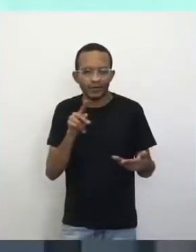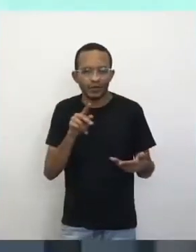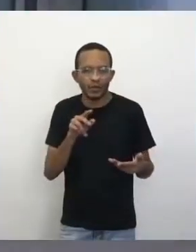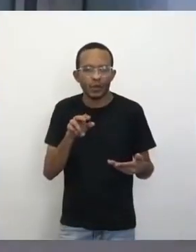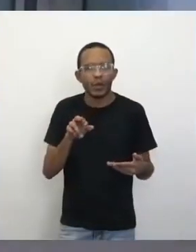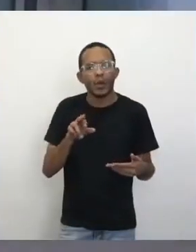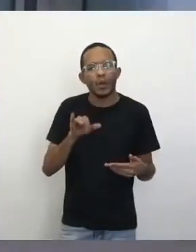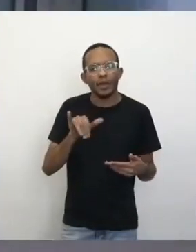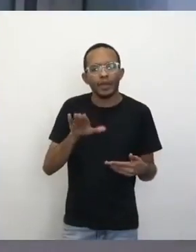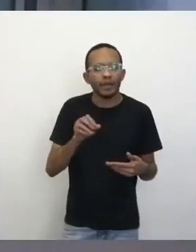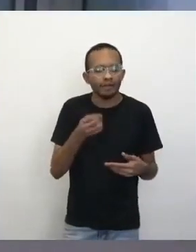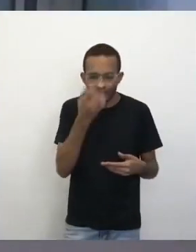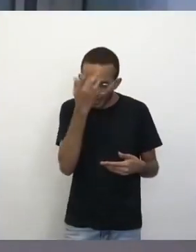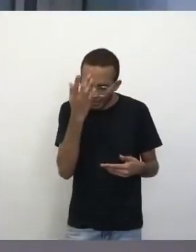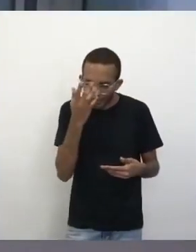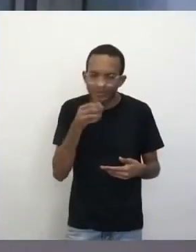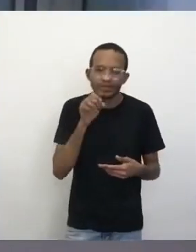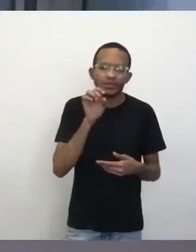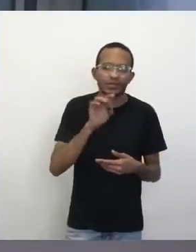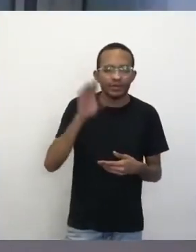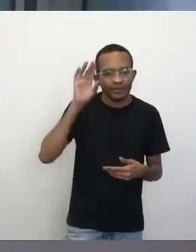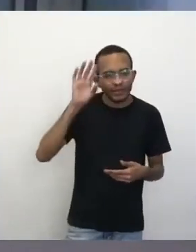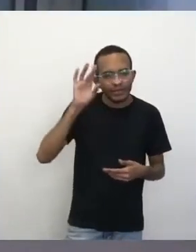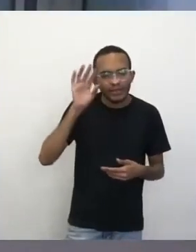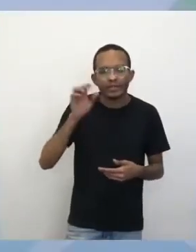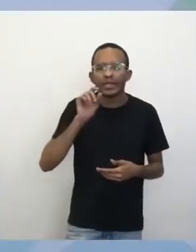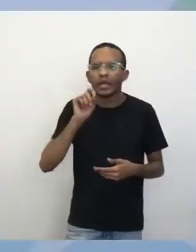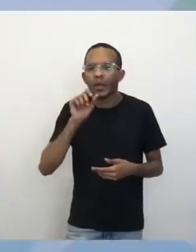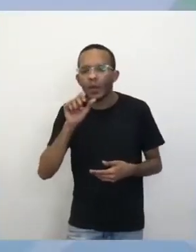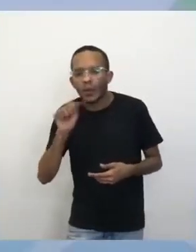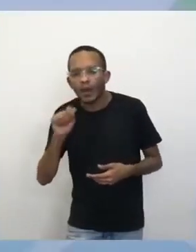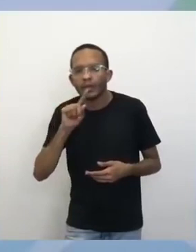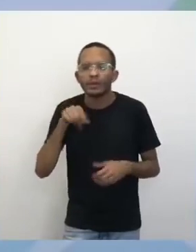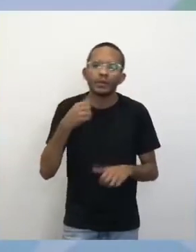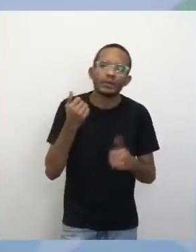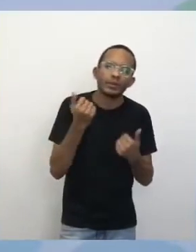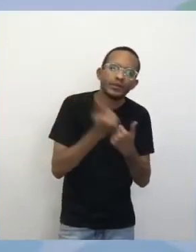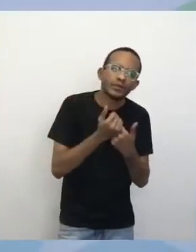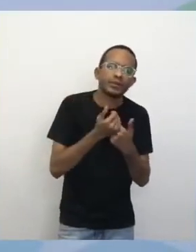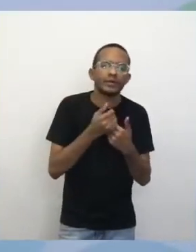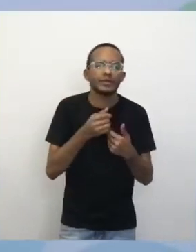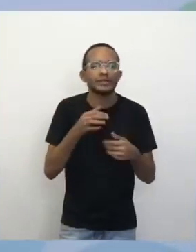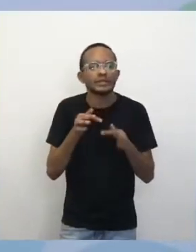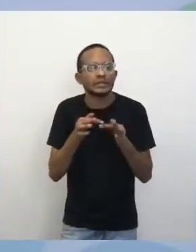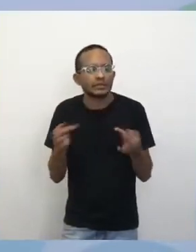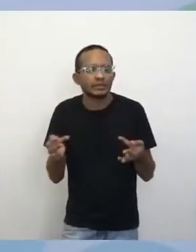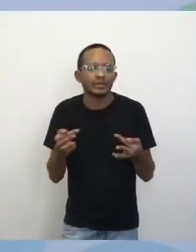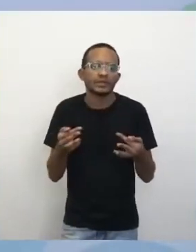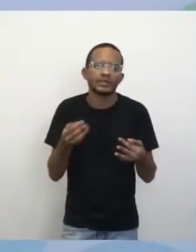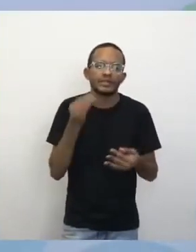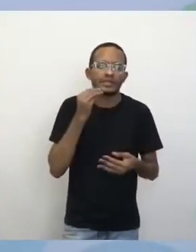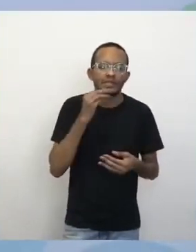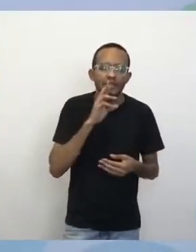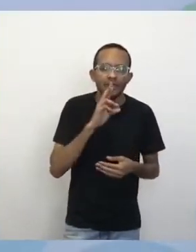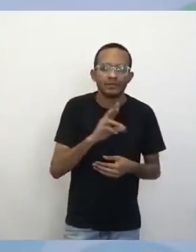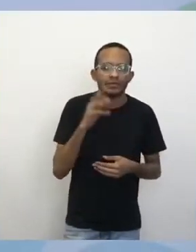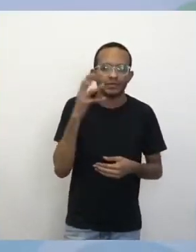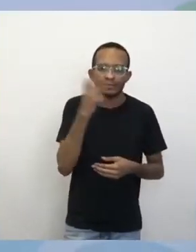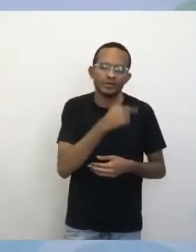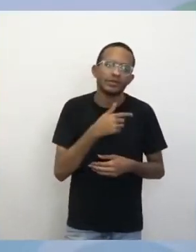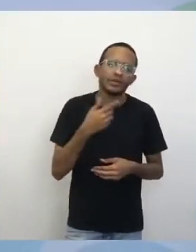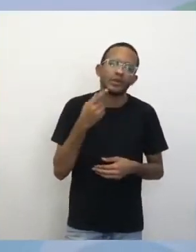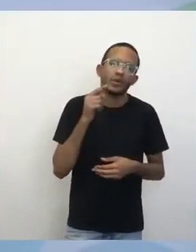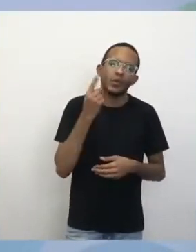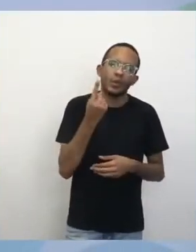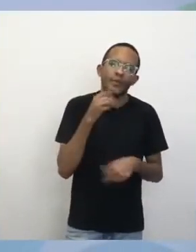essa tá fácil? Essa tá fácil, porque é só pensar quem é o A para substituir na fórmula, tentar simplificar e dar uma resposta bonita para a gente. Então,